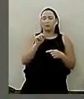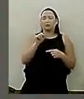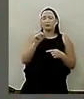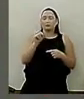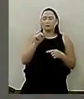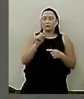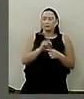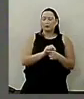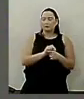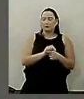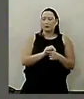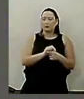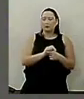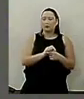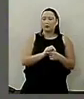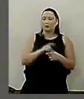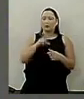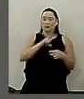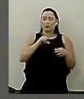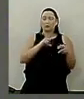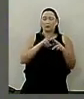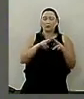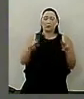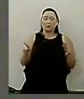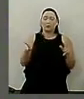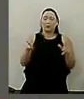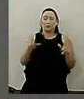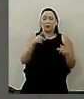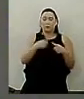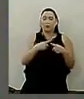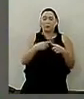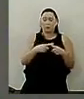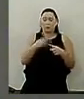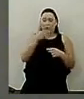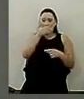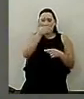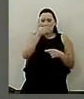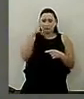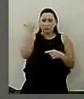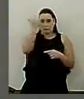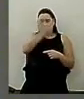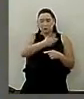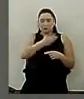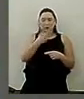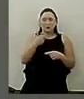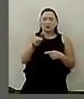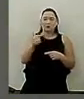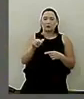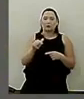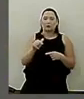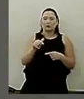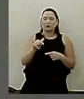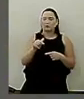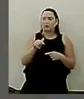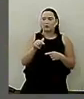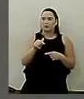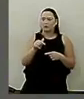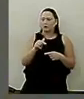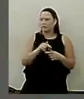cristianismo. Ela disse que no muçulmanismo não tem essa história de milagre.